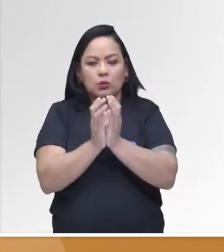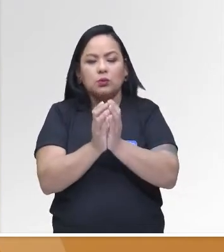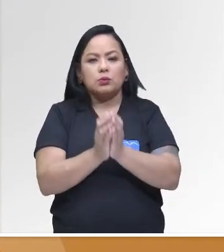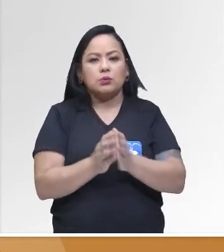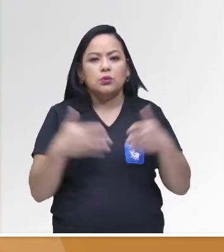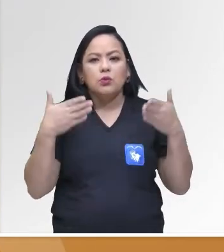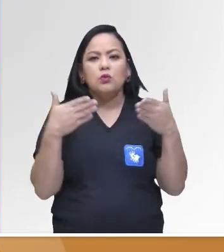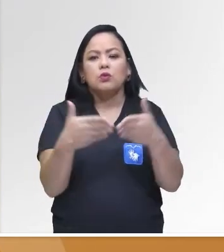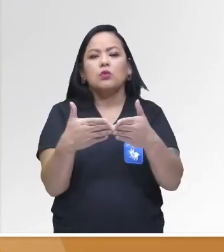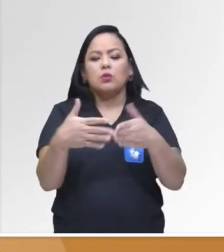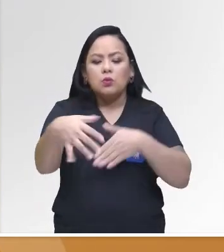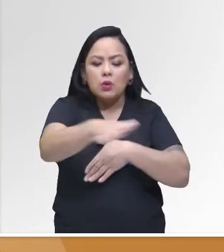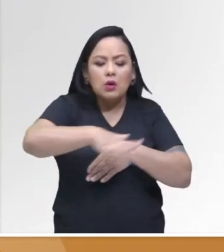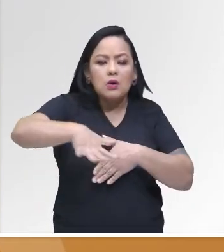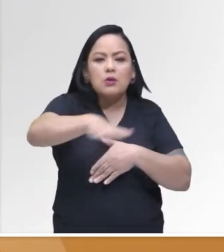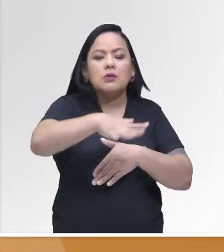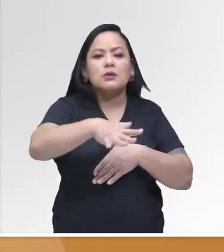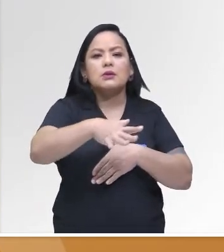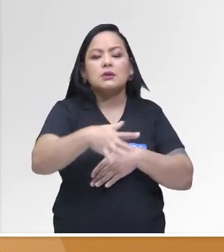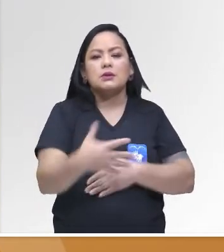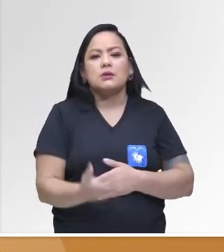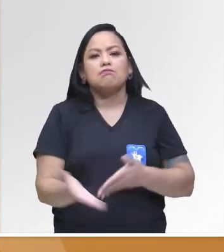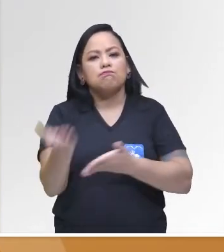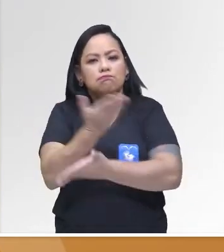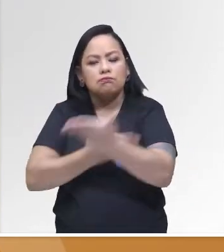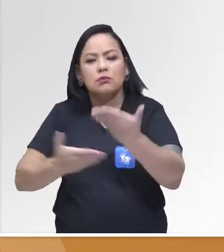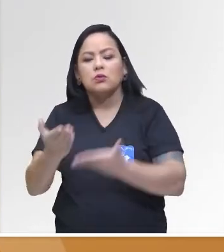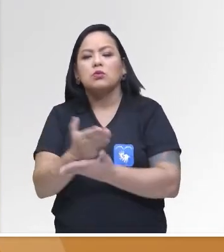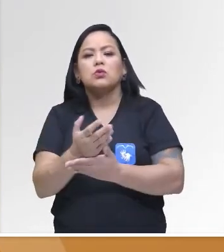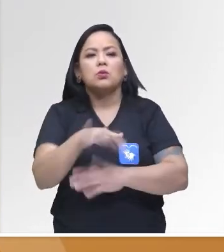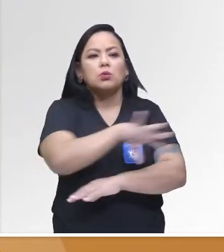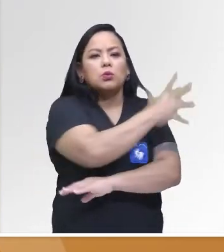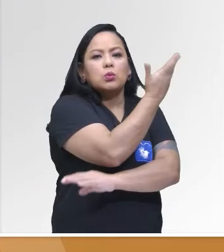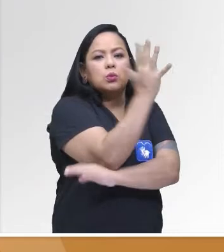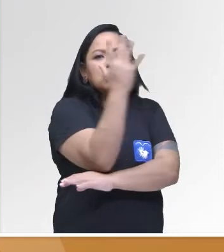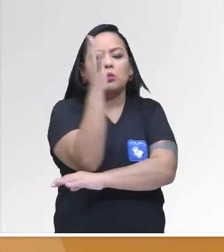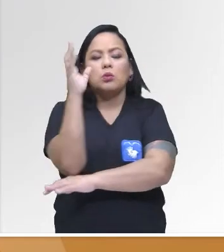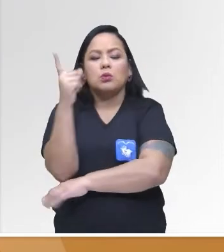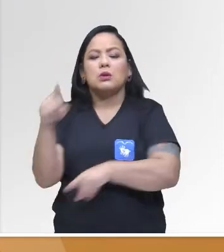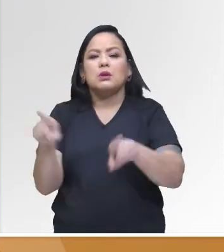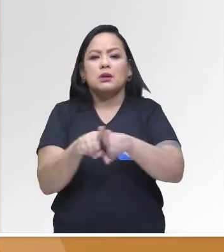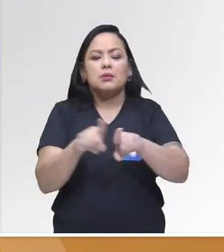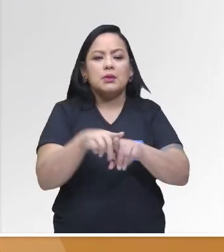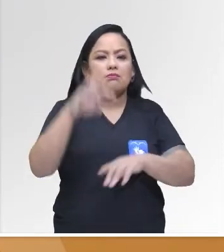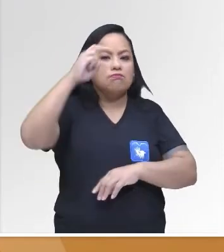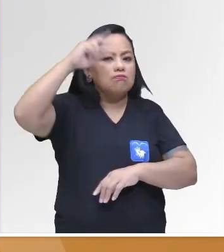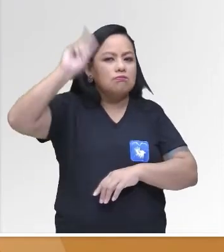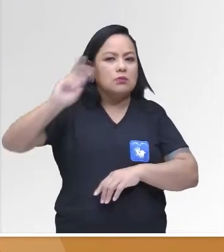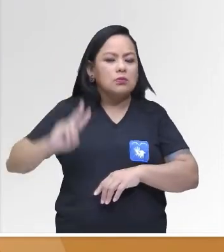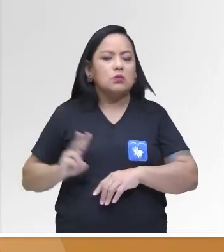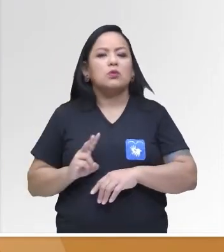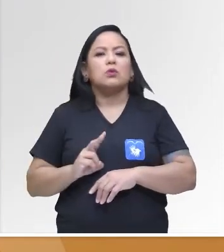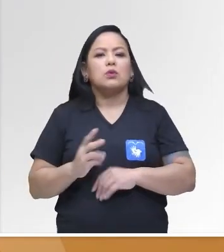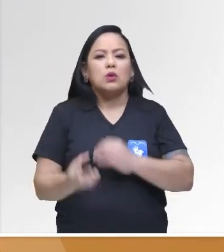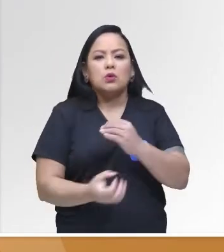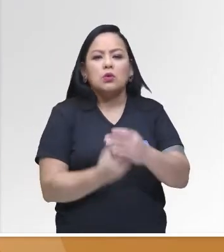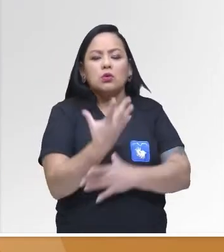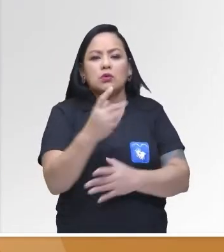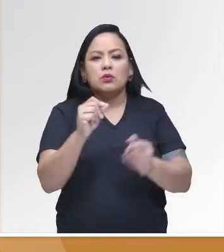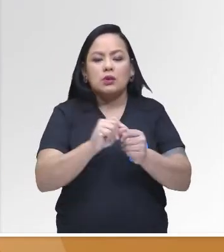do seu ambiente, de sua interação com a natureza e de sua história, gerando